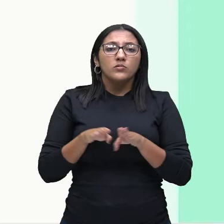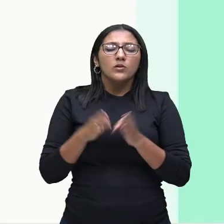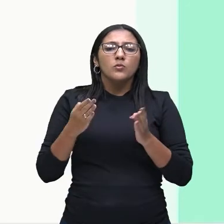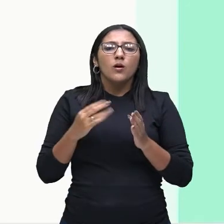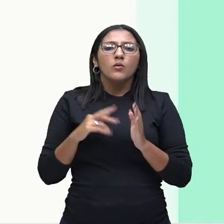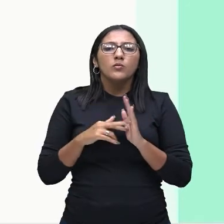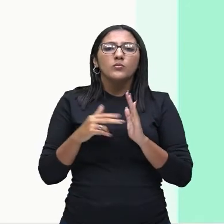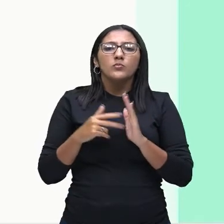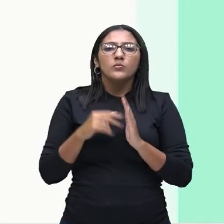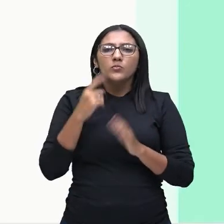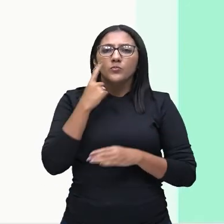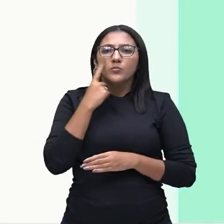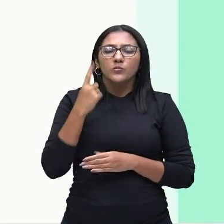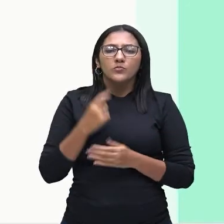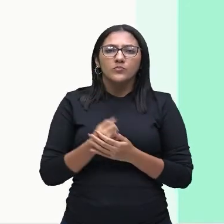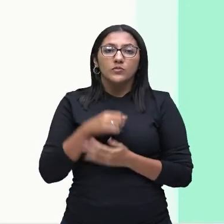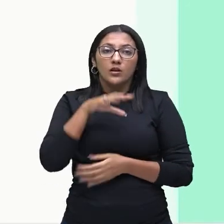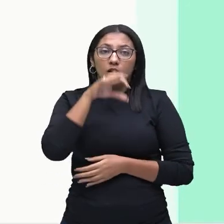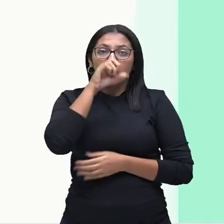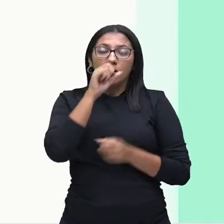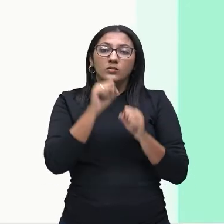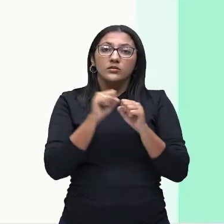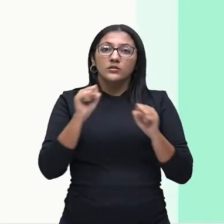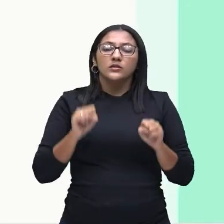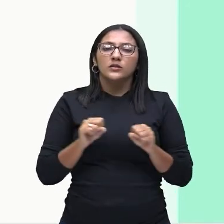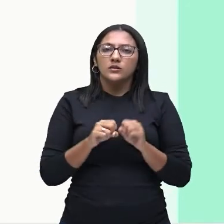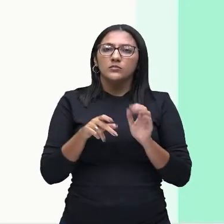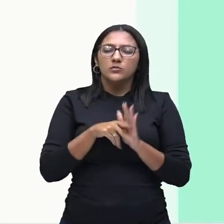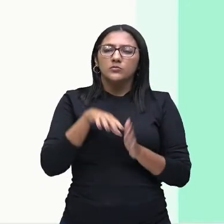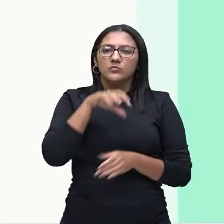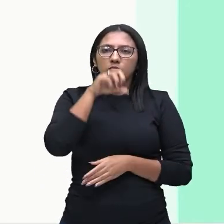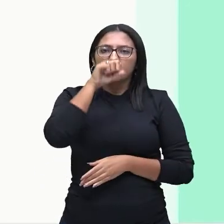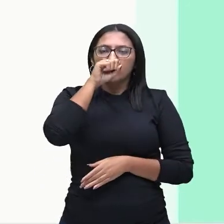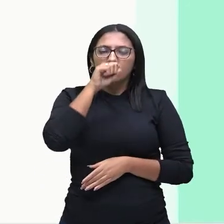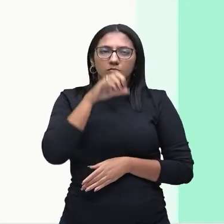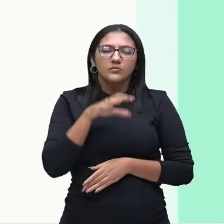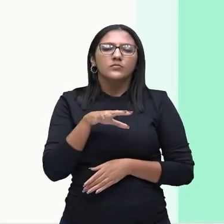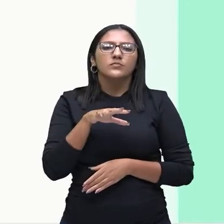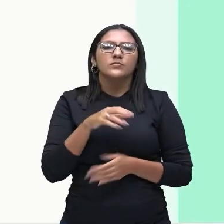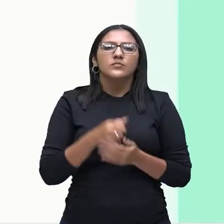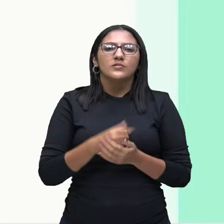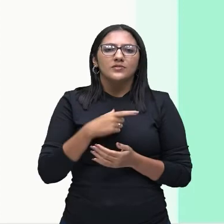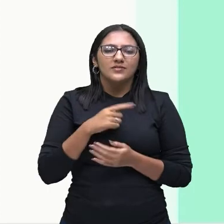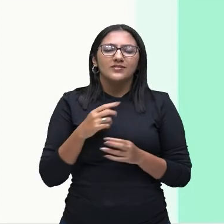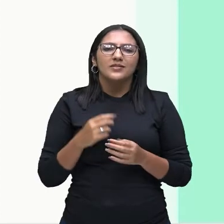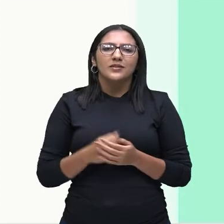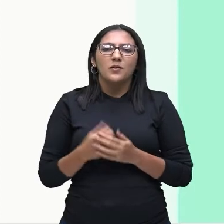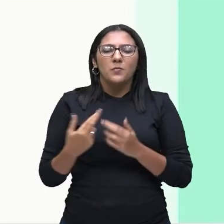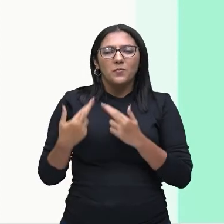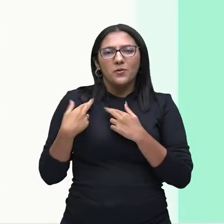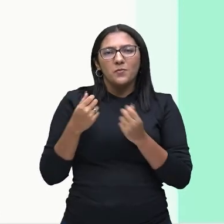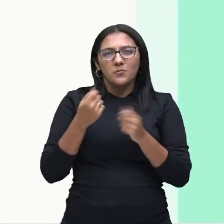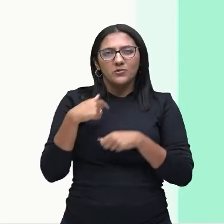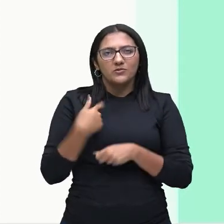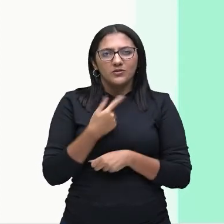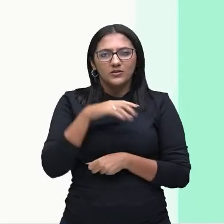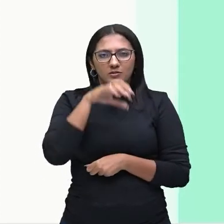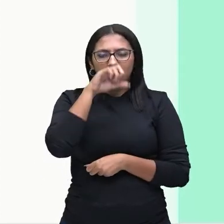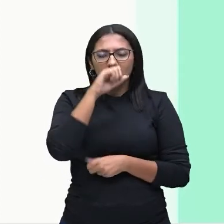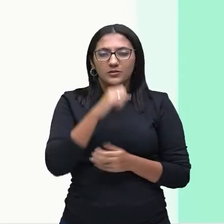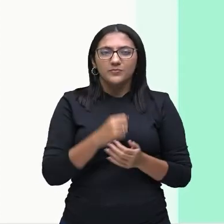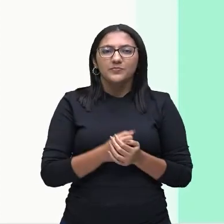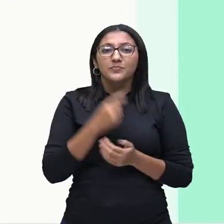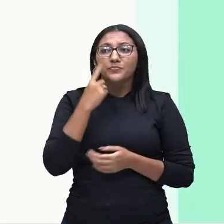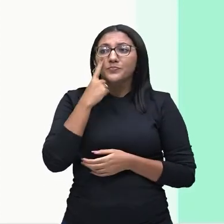sistema? O sistema respiratório, por meio do qual a gente vai conseguir respirar, certo? E na nossa